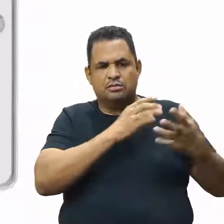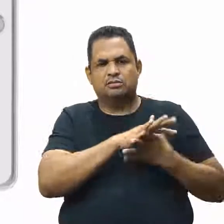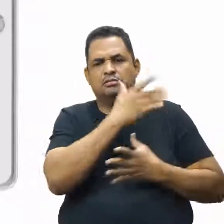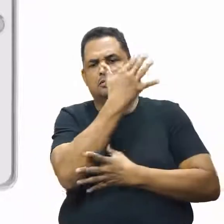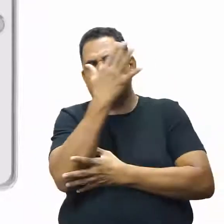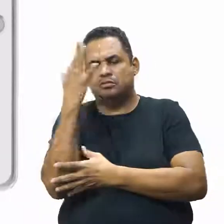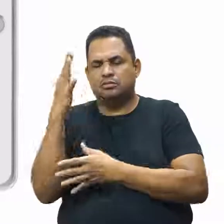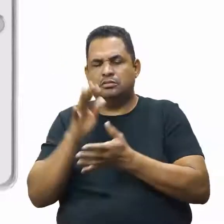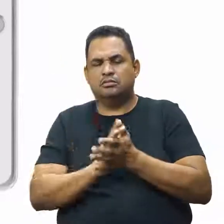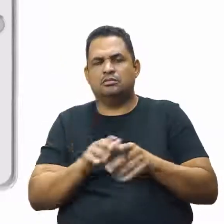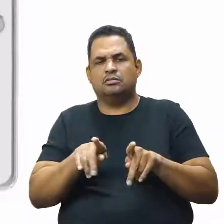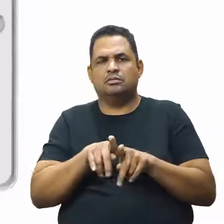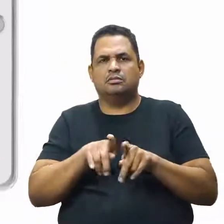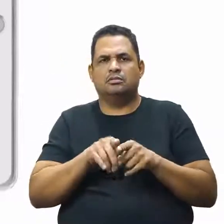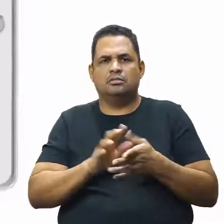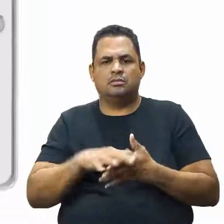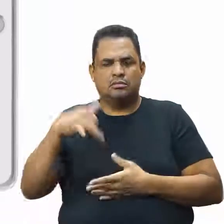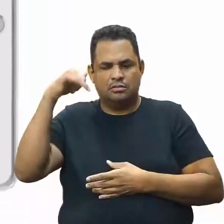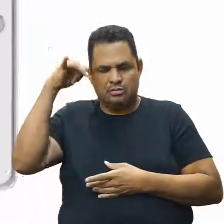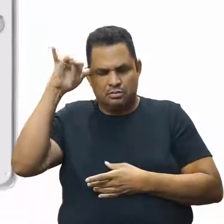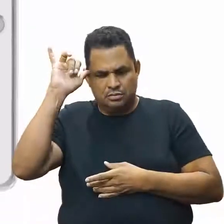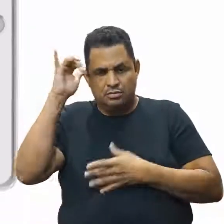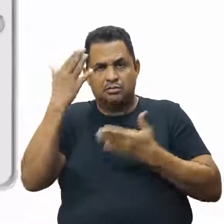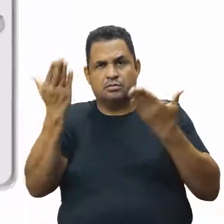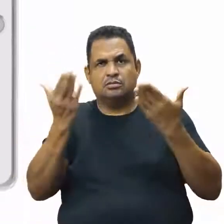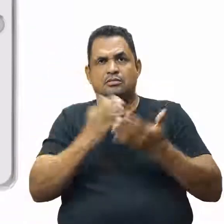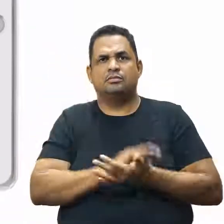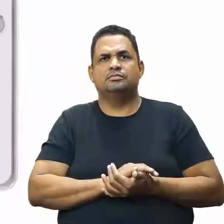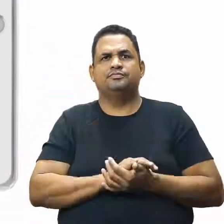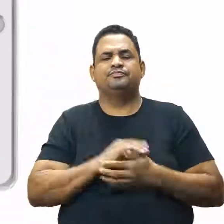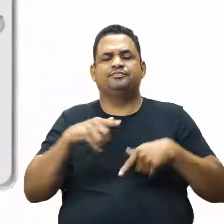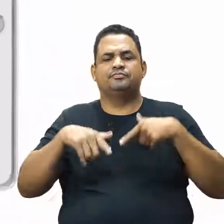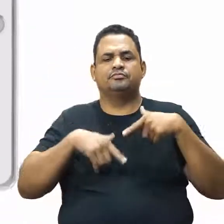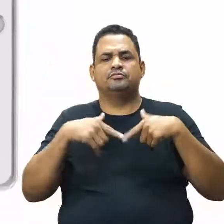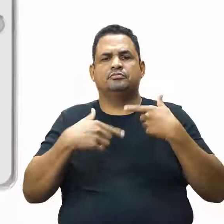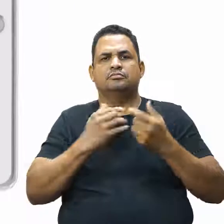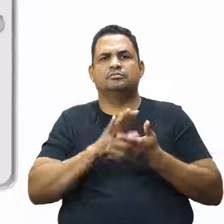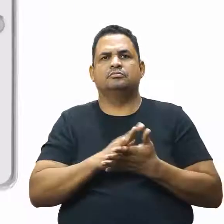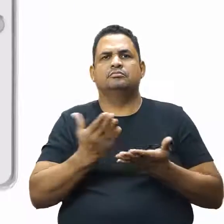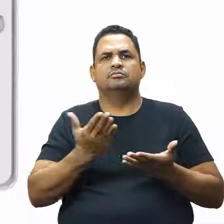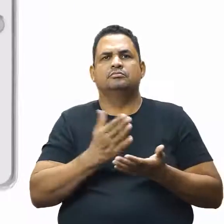da pecuária e atividade da silvicultura, produção de